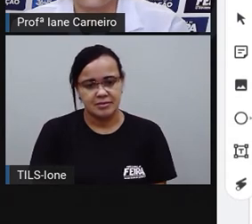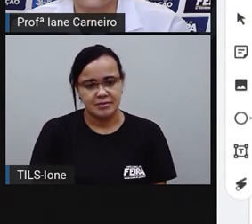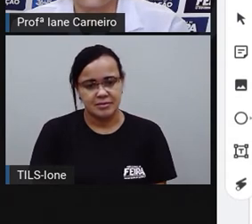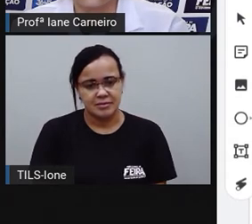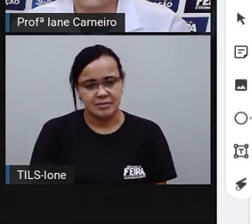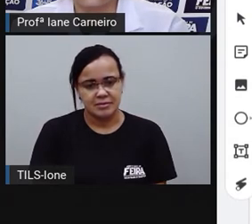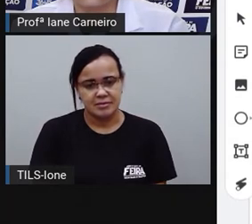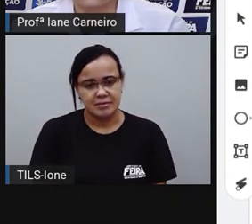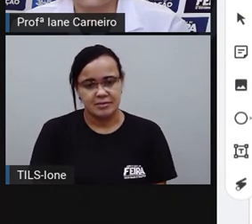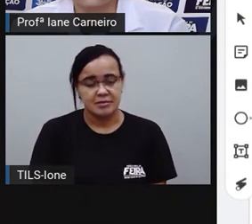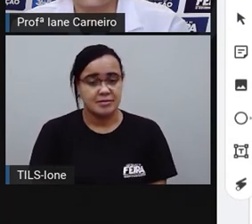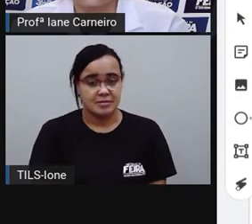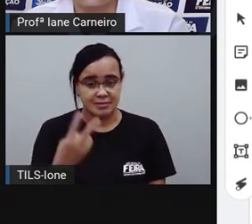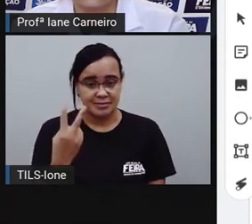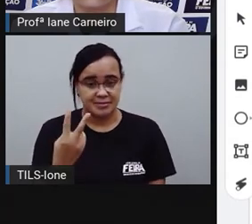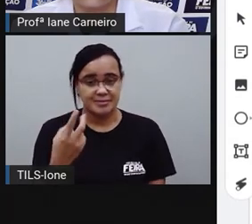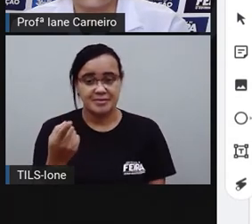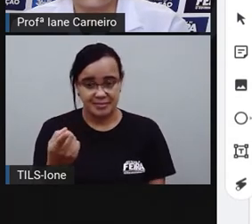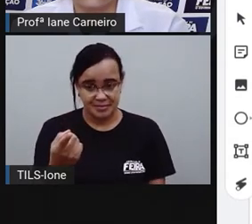E